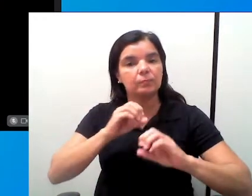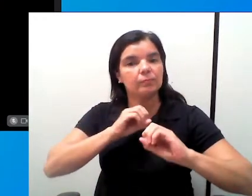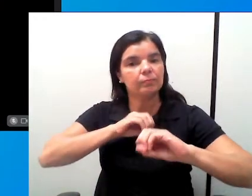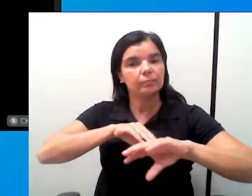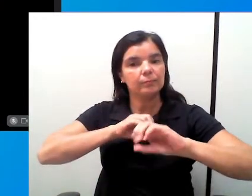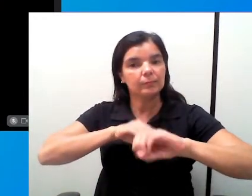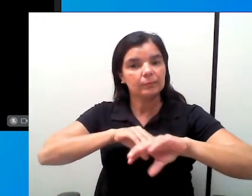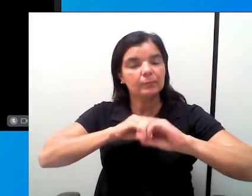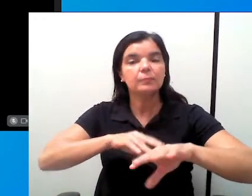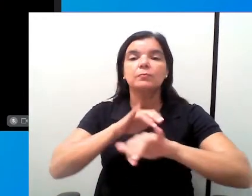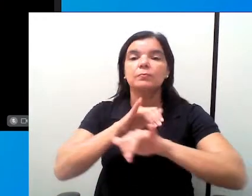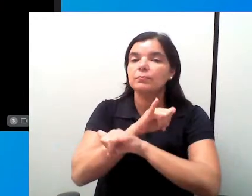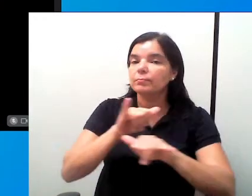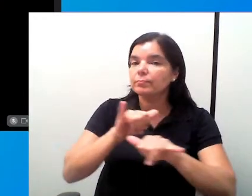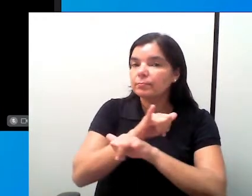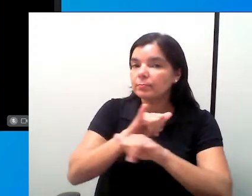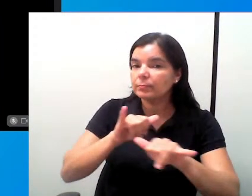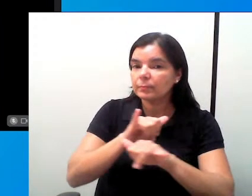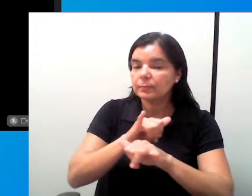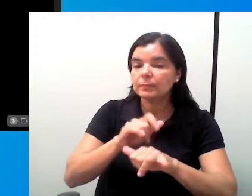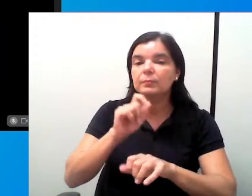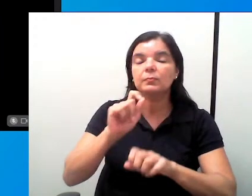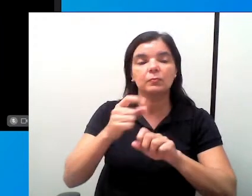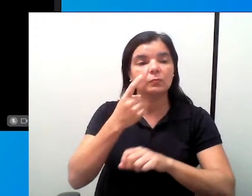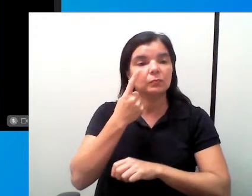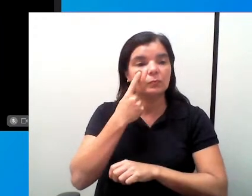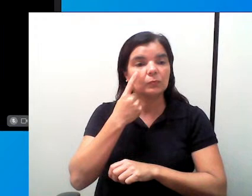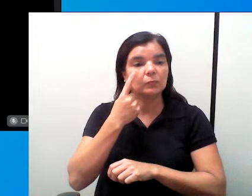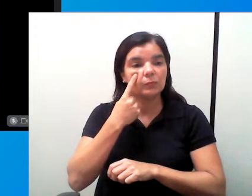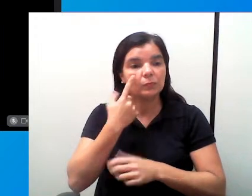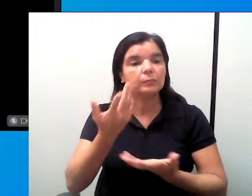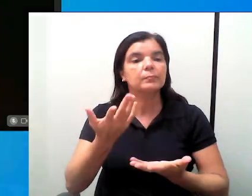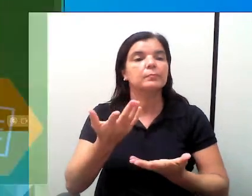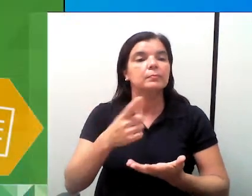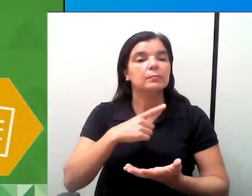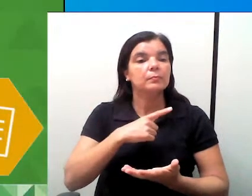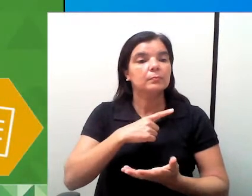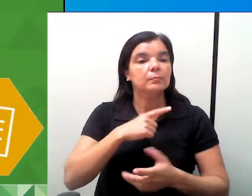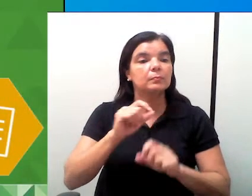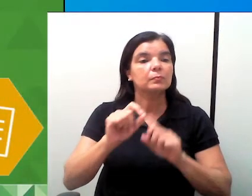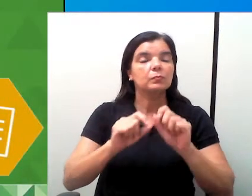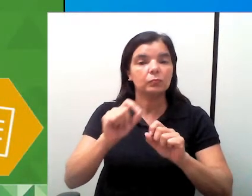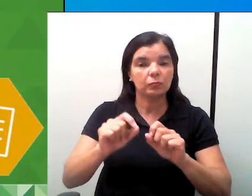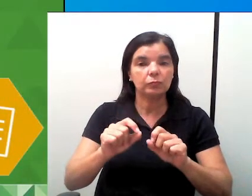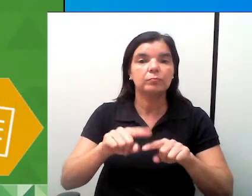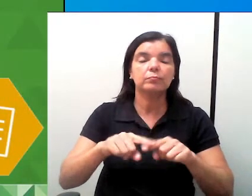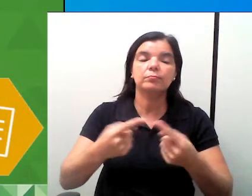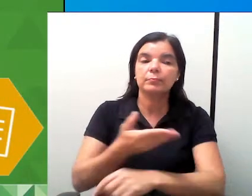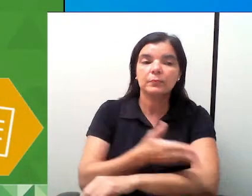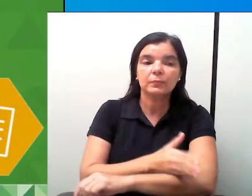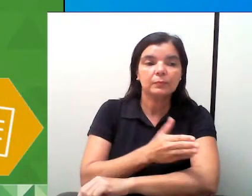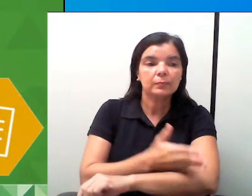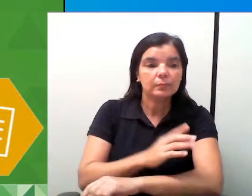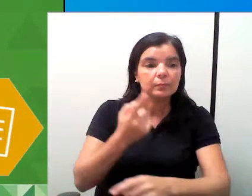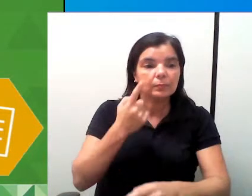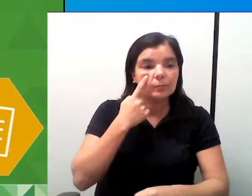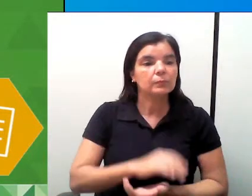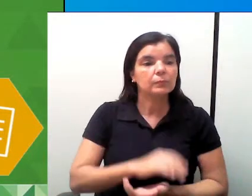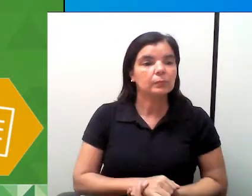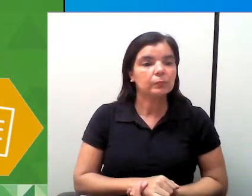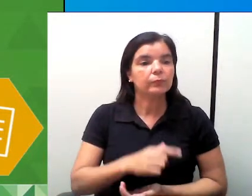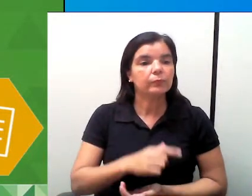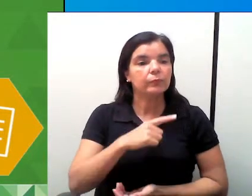educativo, formativo, ele é vivo. Sendo vivo, nós precisamos sempre buscar melhorar, melhorias, ressignificar,